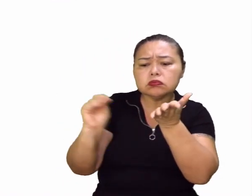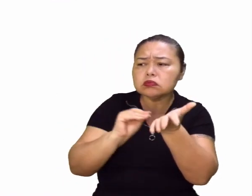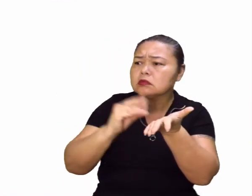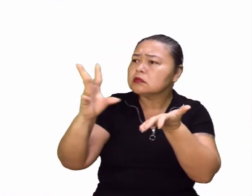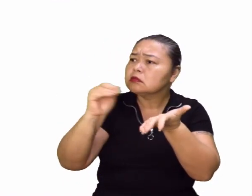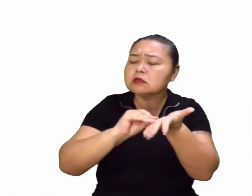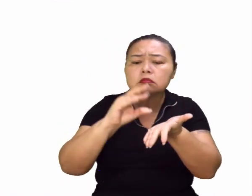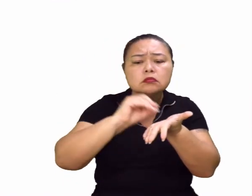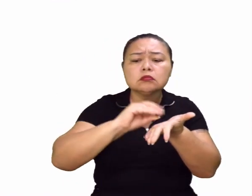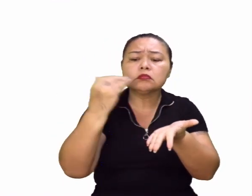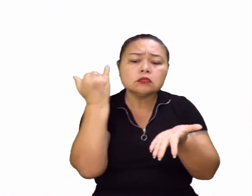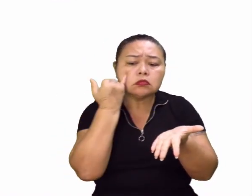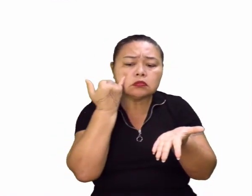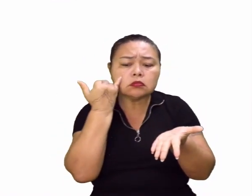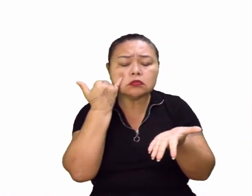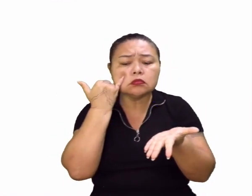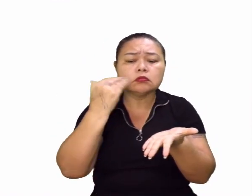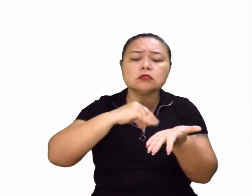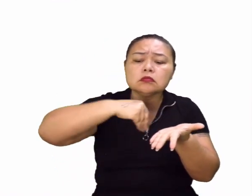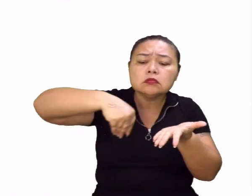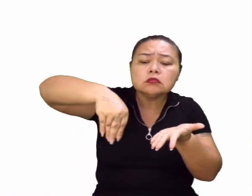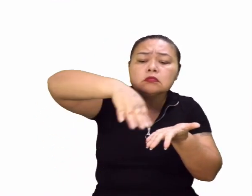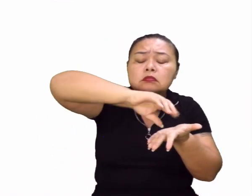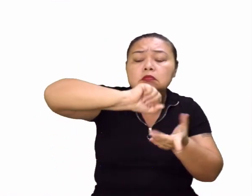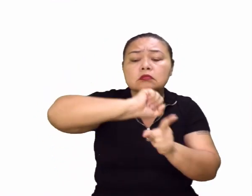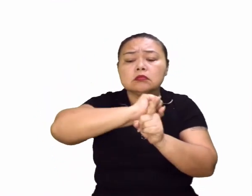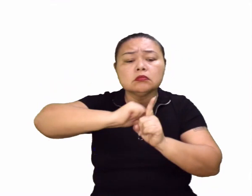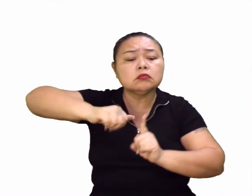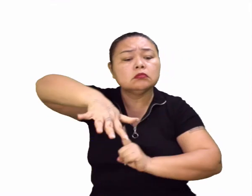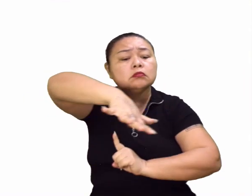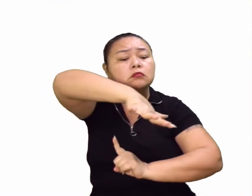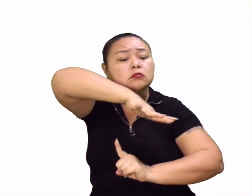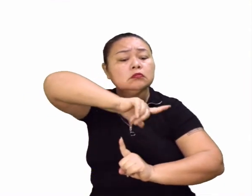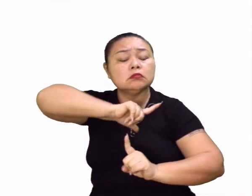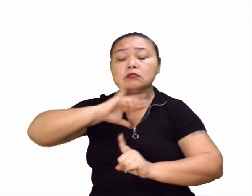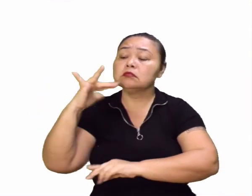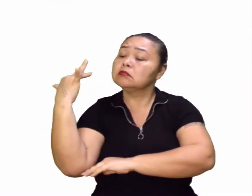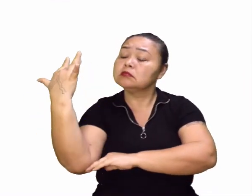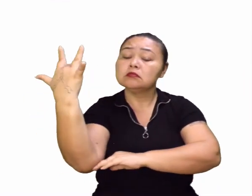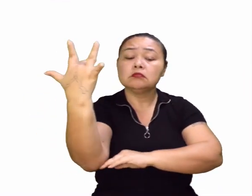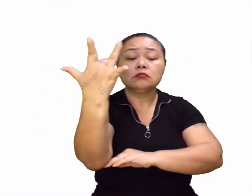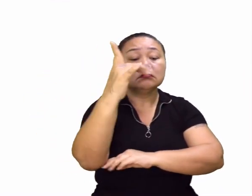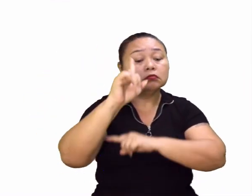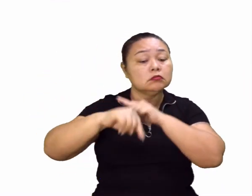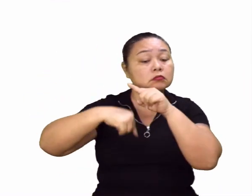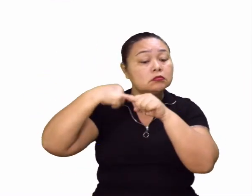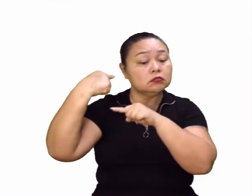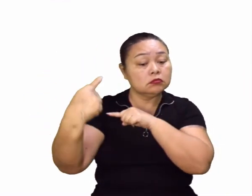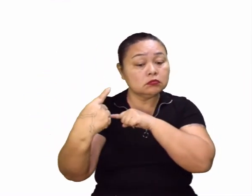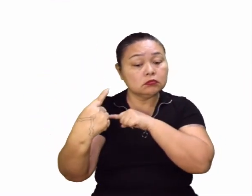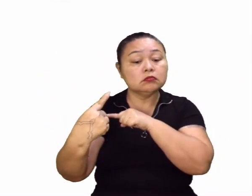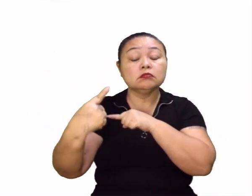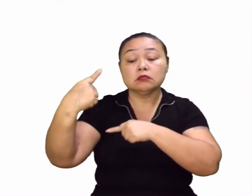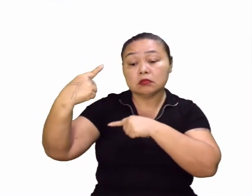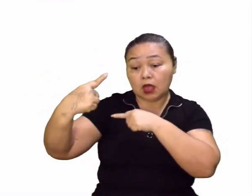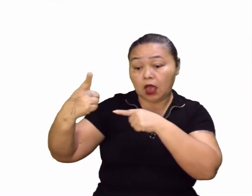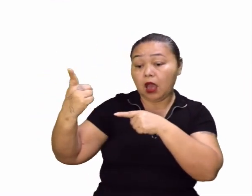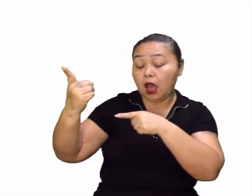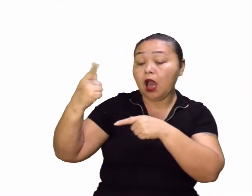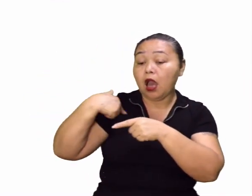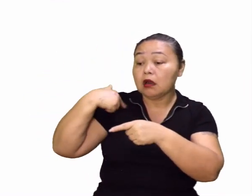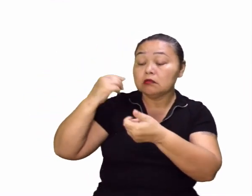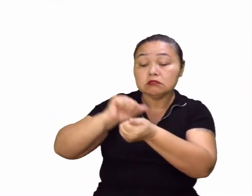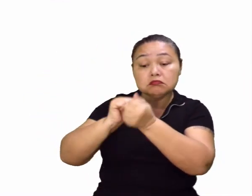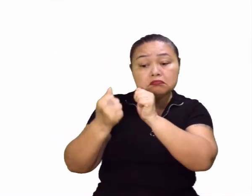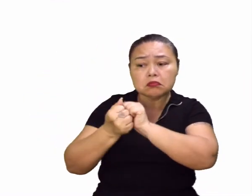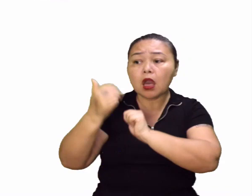informações sobre o território, a sociedade, a natureza, depois convertidas em políticas públicas ou